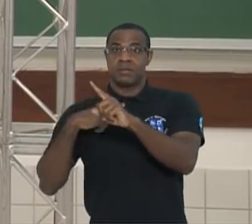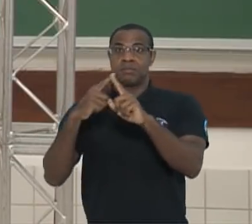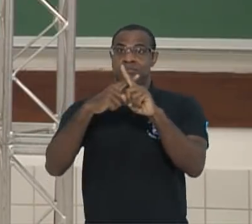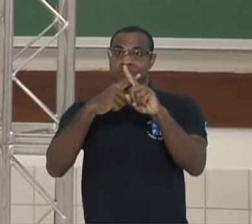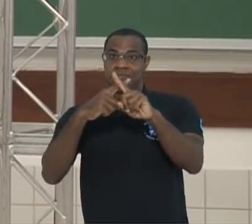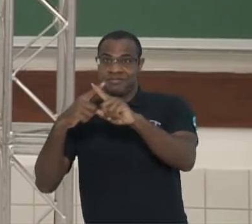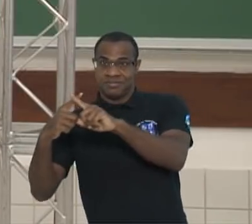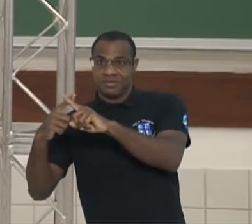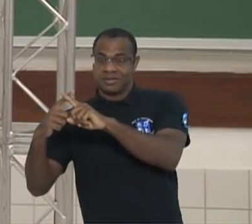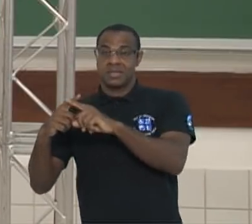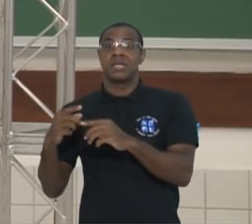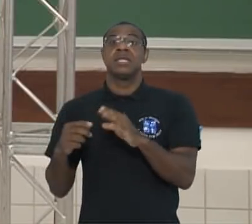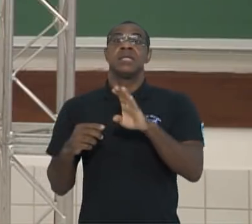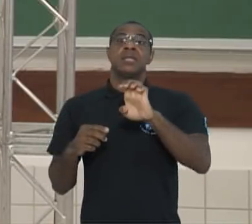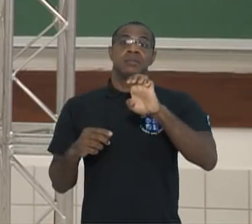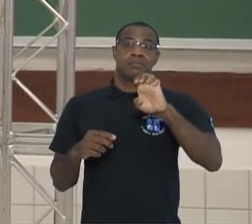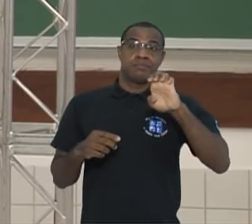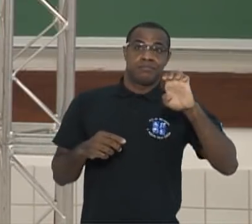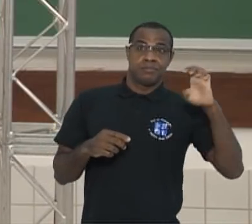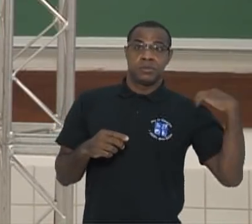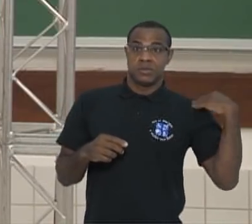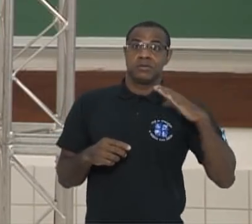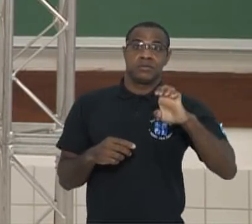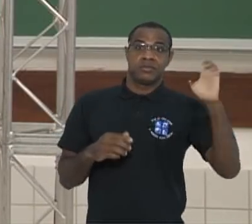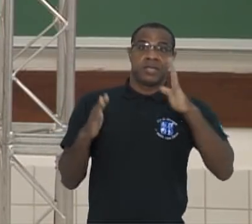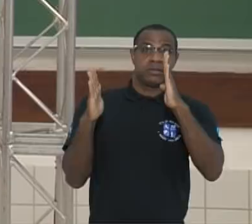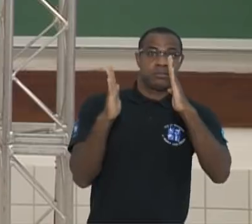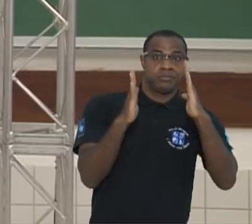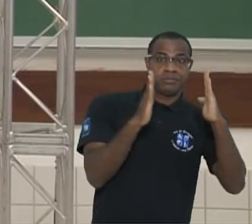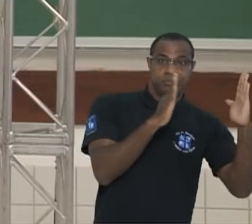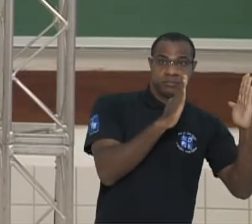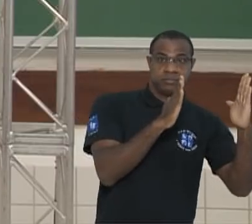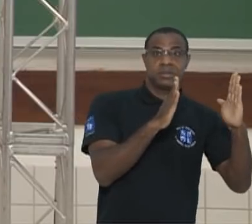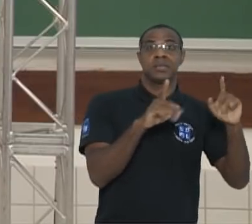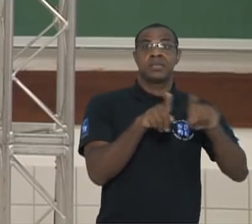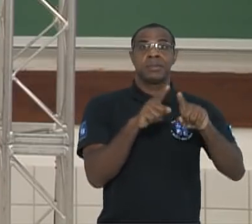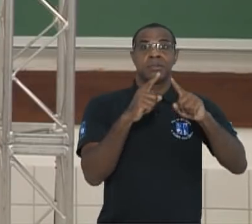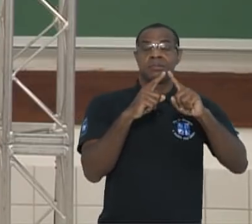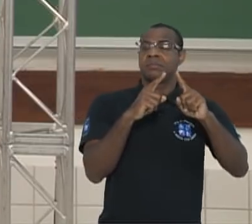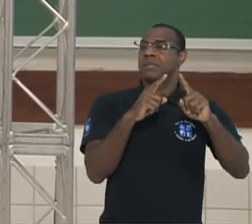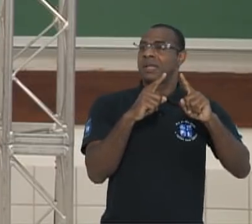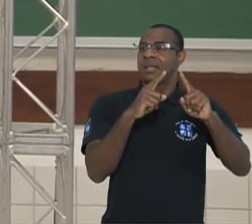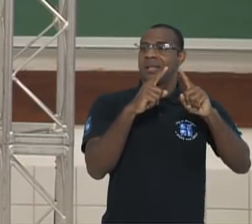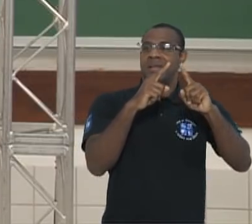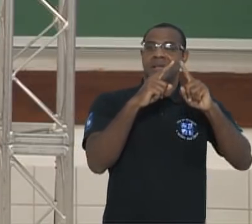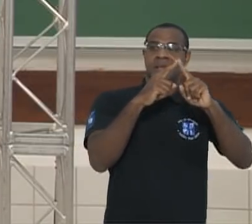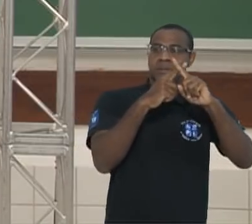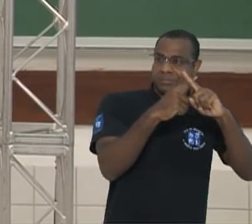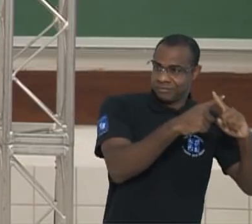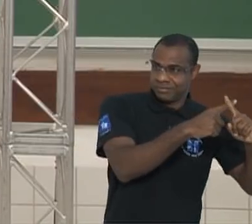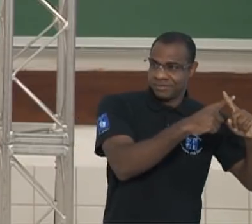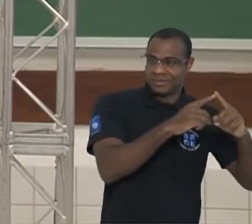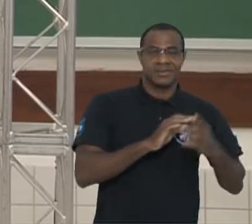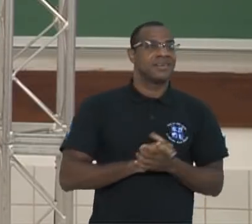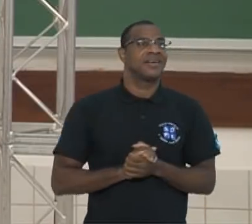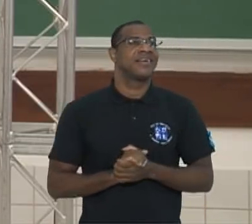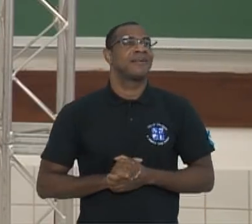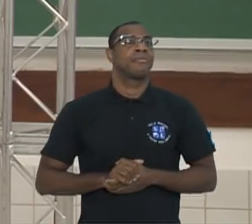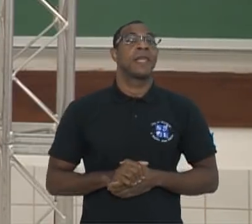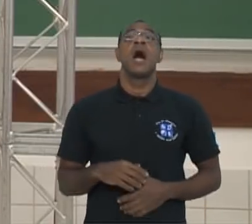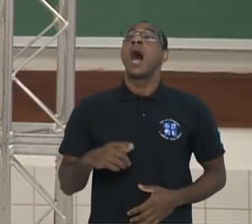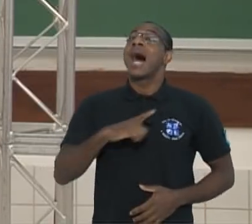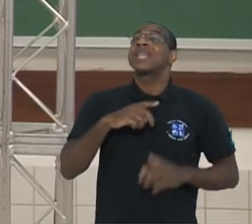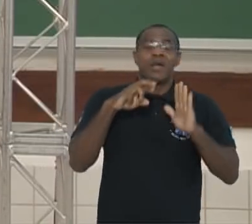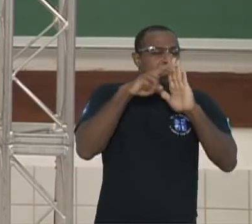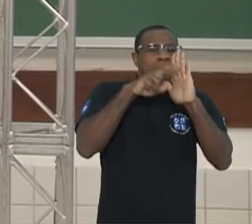tá? Bom, e como que nós vamos fazer isso na prática para ser rápido o nosso cálculo de transformação? Então, tem uma regrinha bem básica,